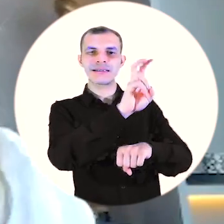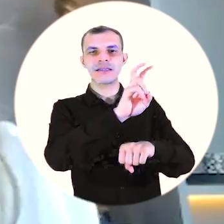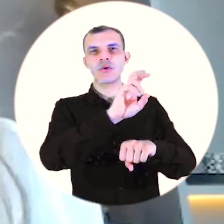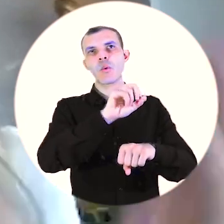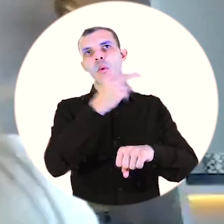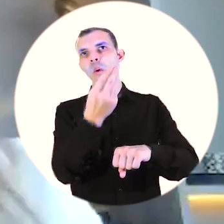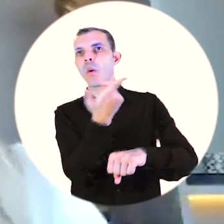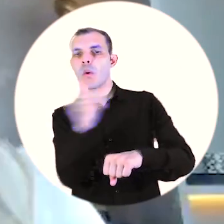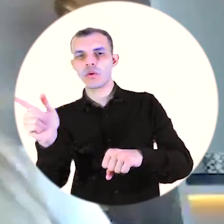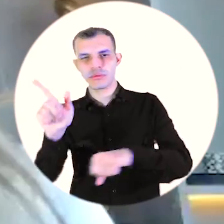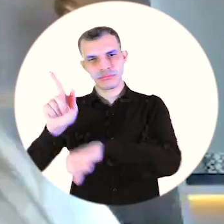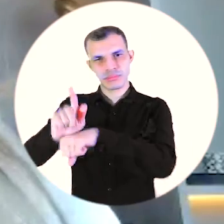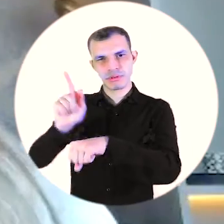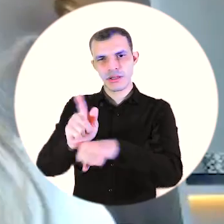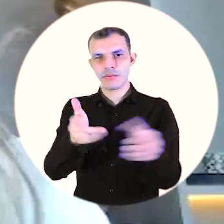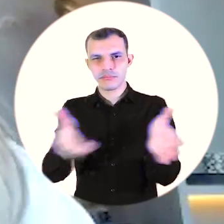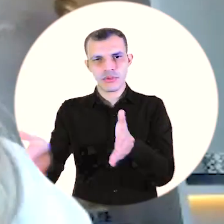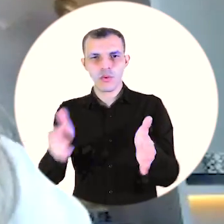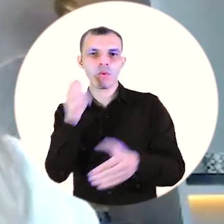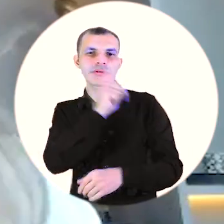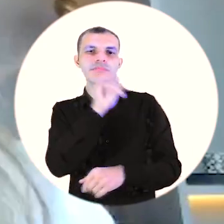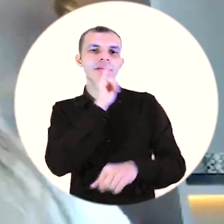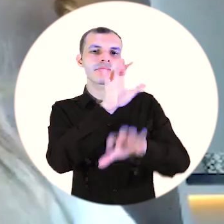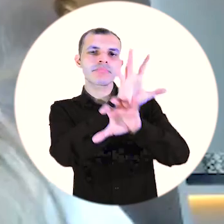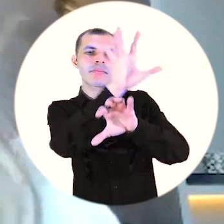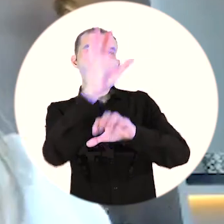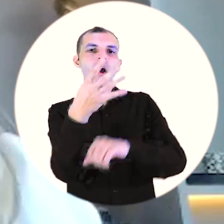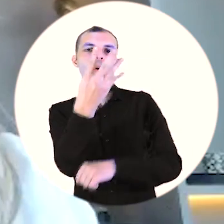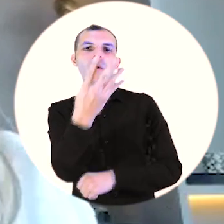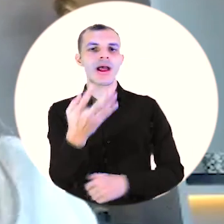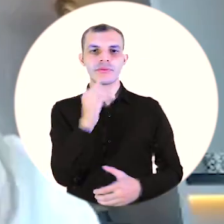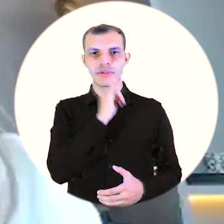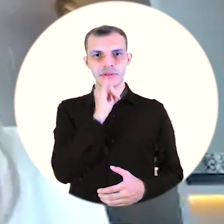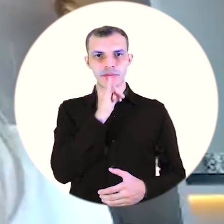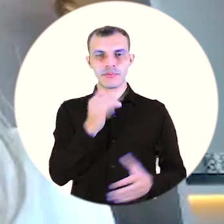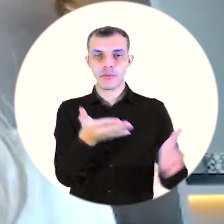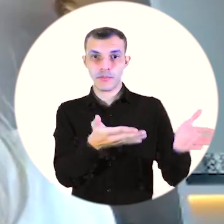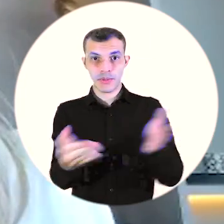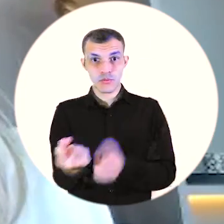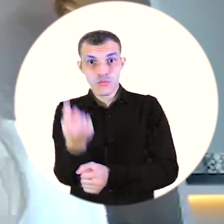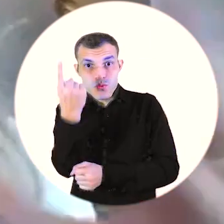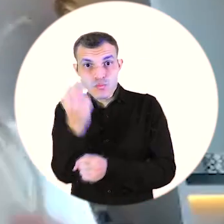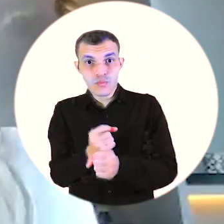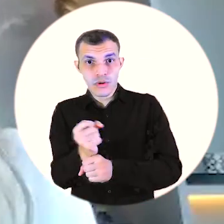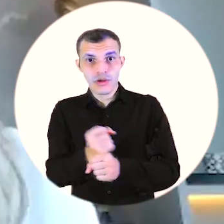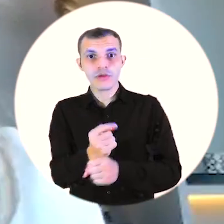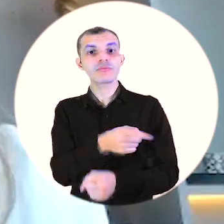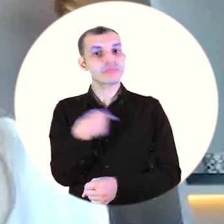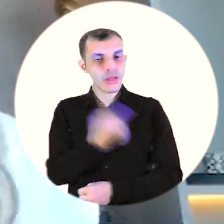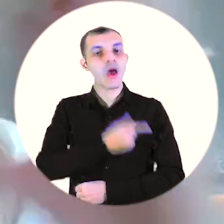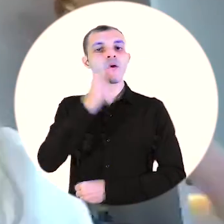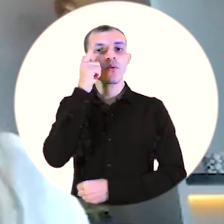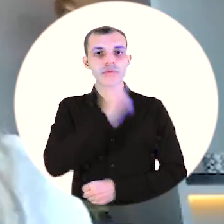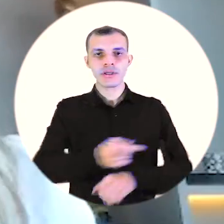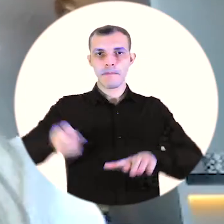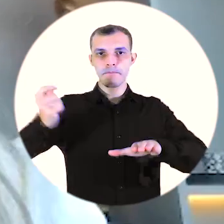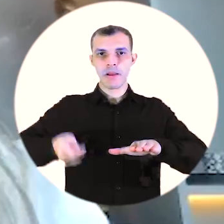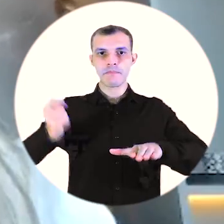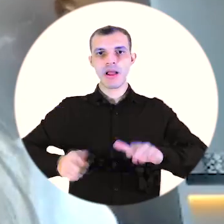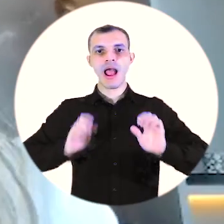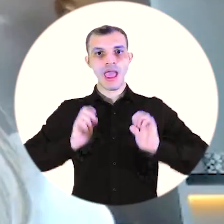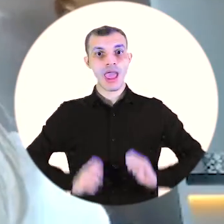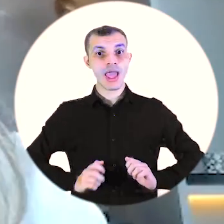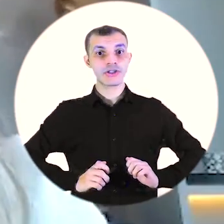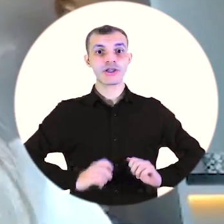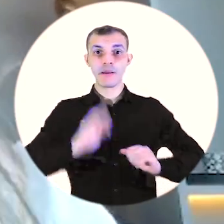4, e nunca num período só, assim, de 3 anos, a gente conseguiu avaliar, né, todos os tribunais